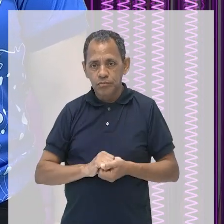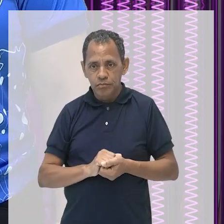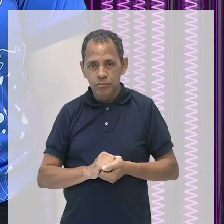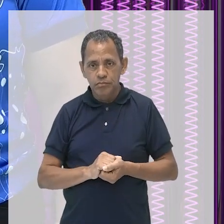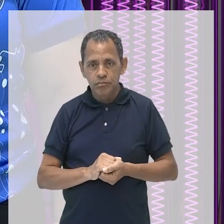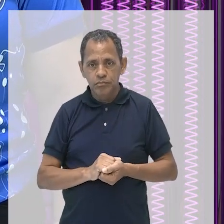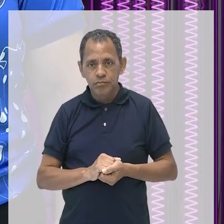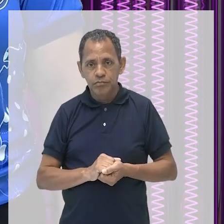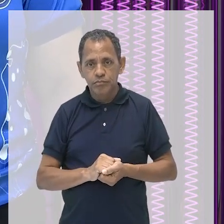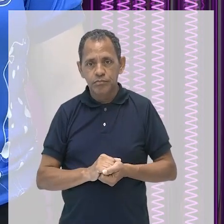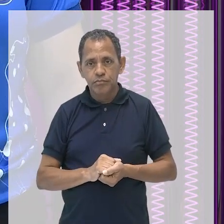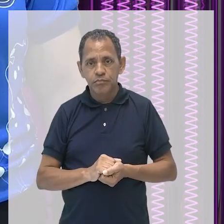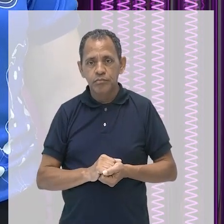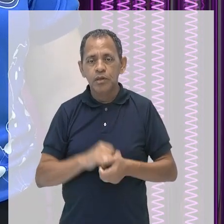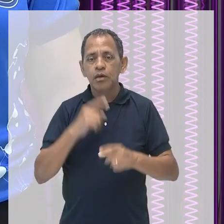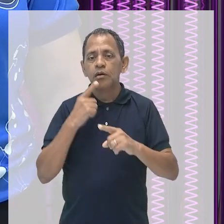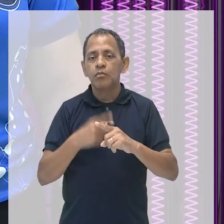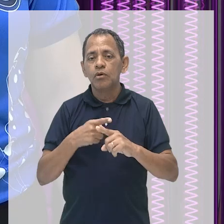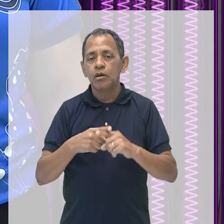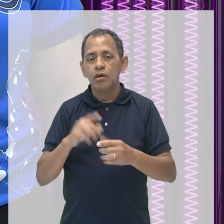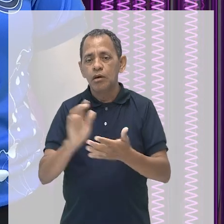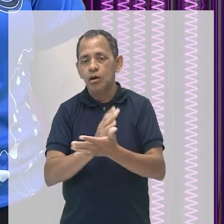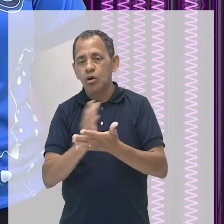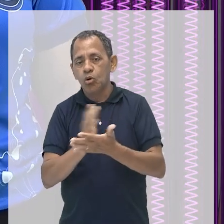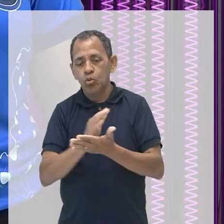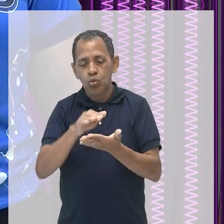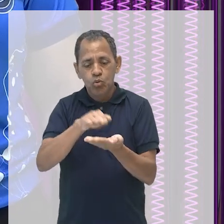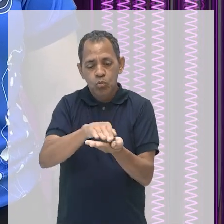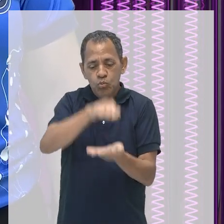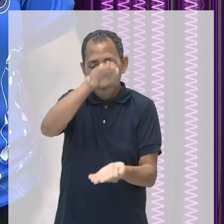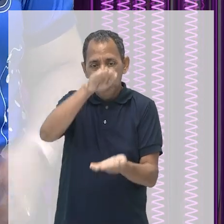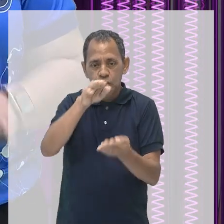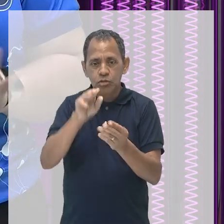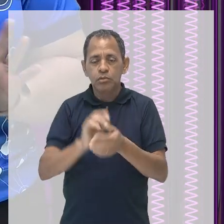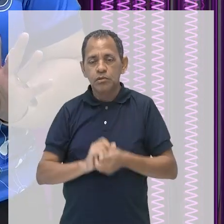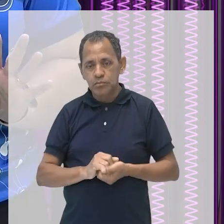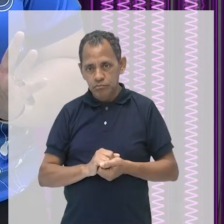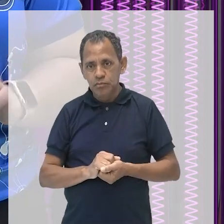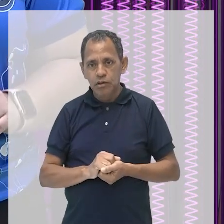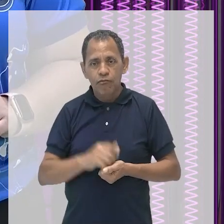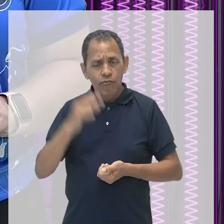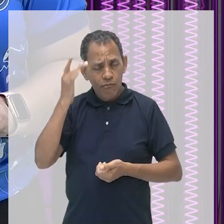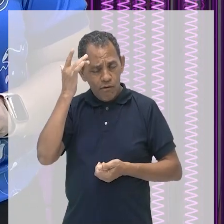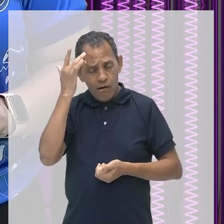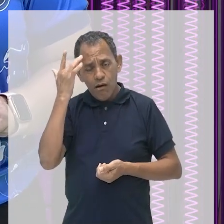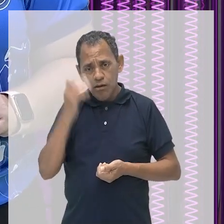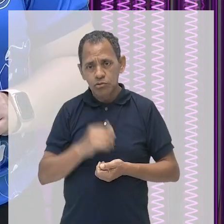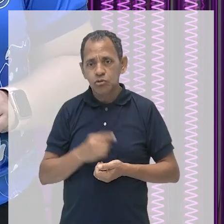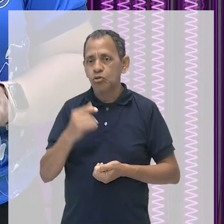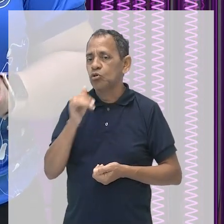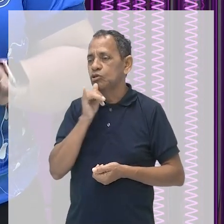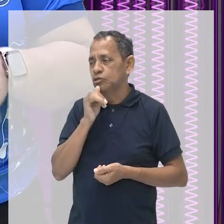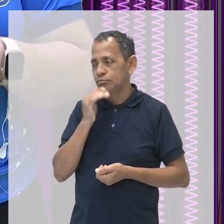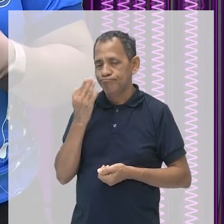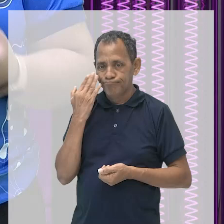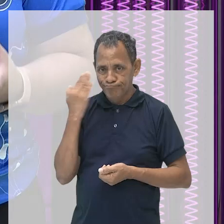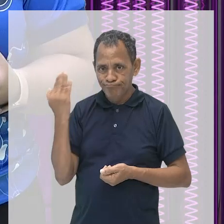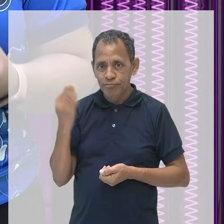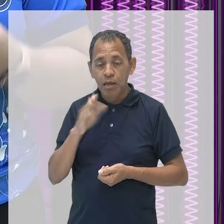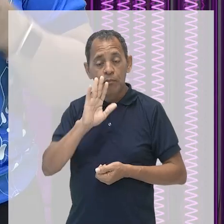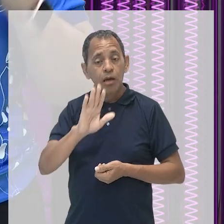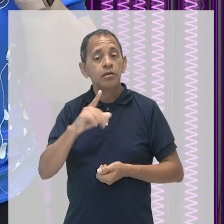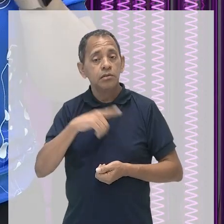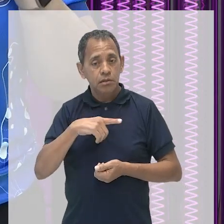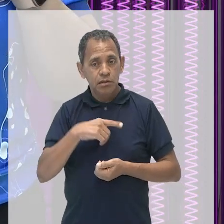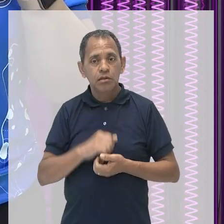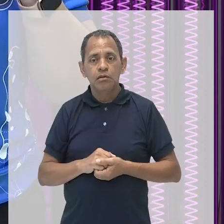base, né? Por quê? Em alguns prismas, calcular a área da base vai ser bem fácil, como nesse aqui, mas em outros